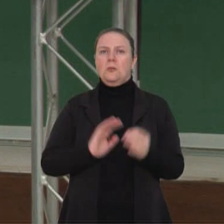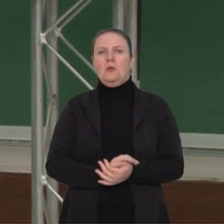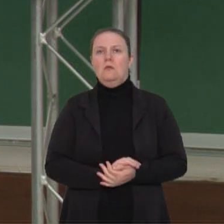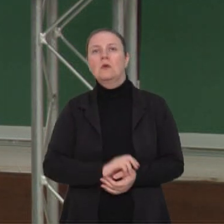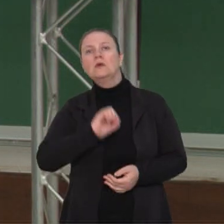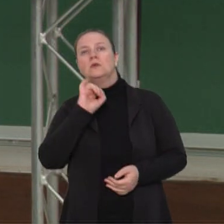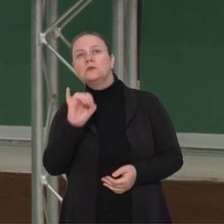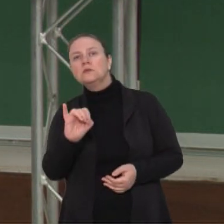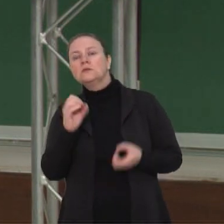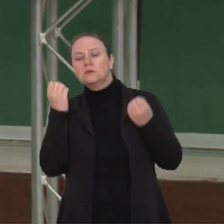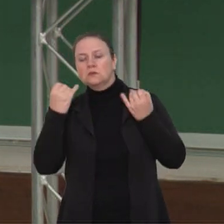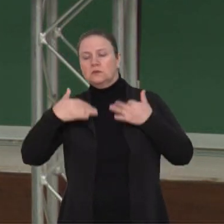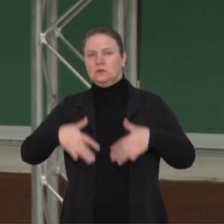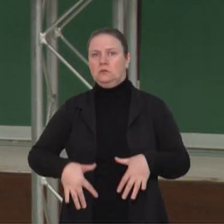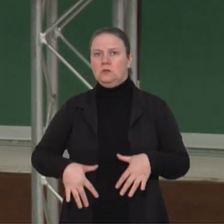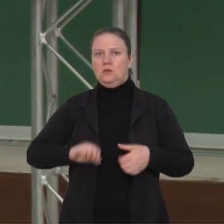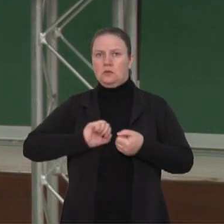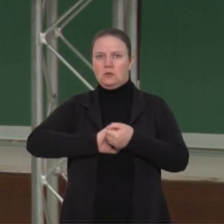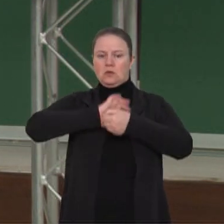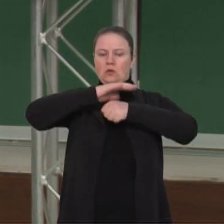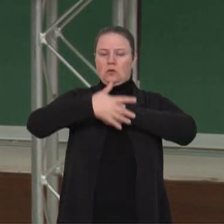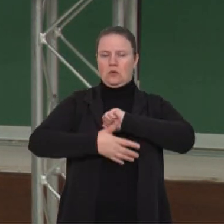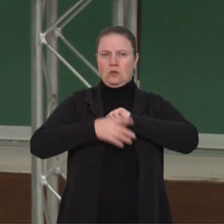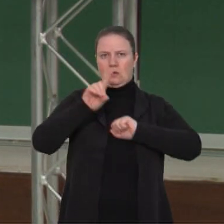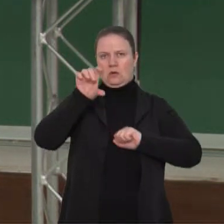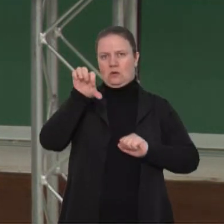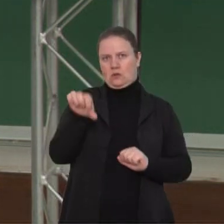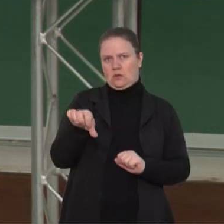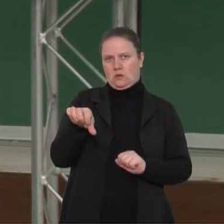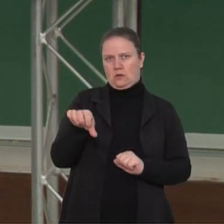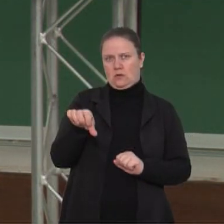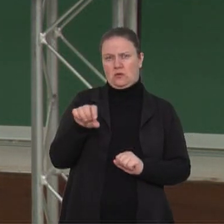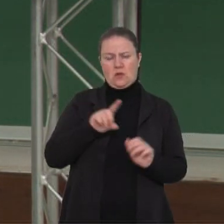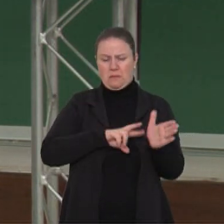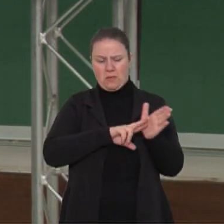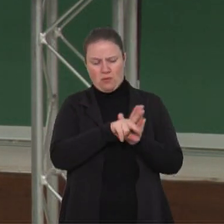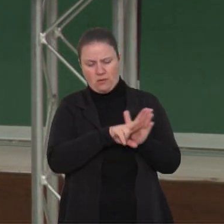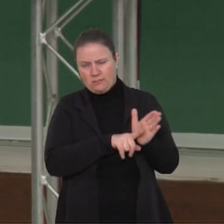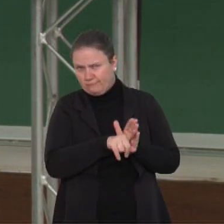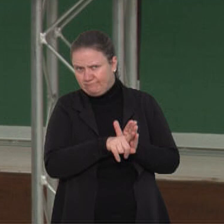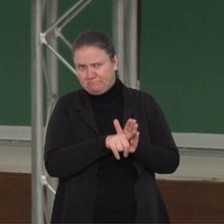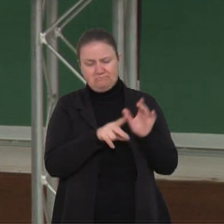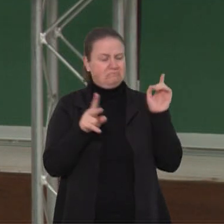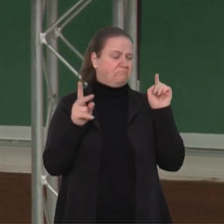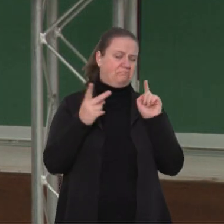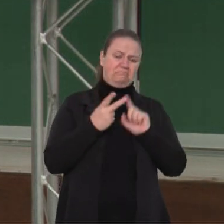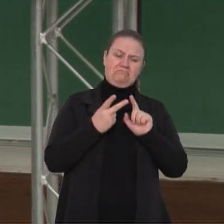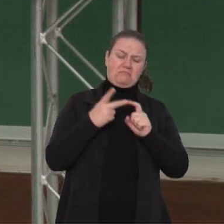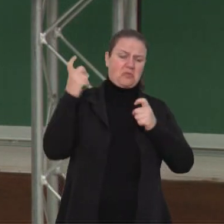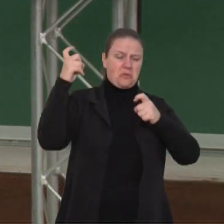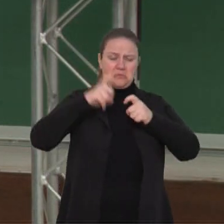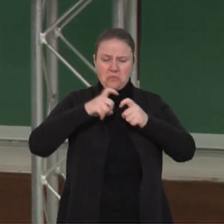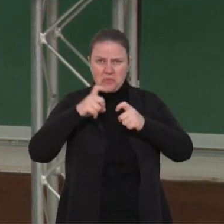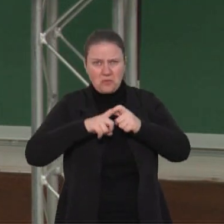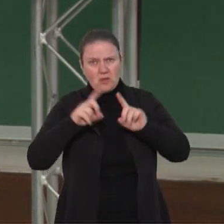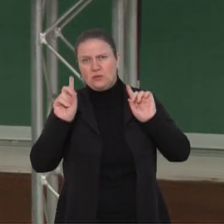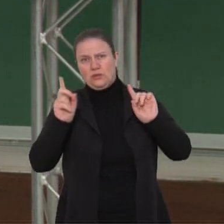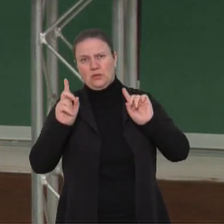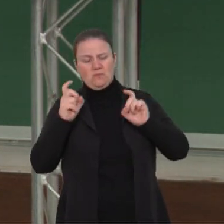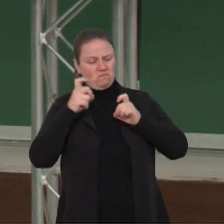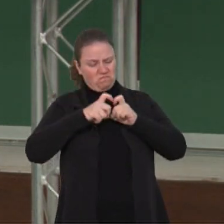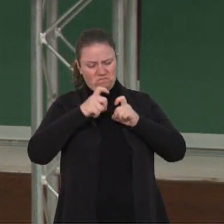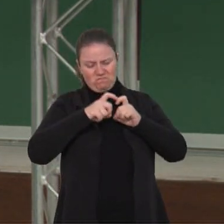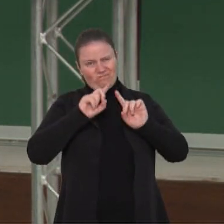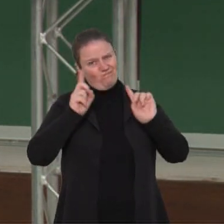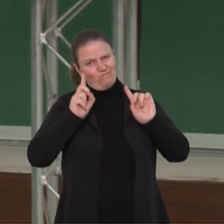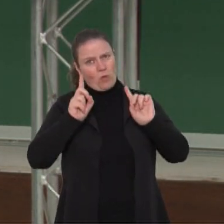for falar sobre Covid-19, você não é biólogo, você não é médico, então você vai ter que pesquisar o